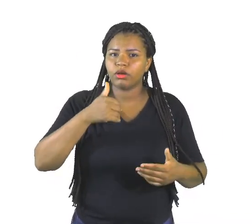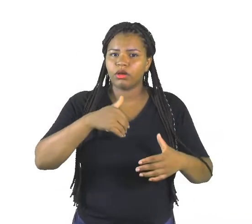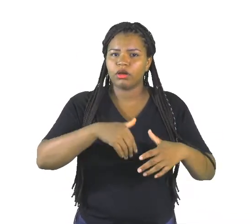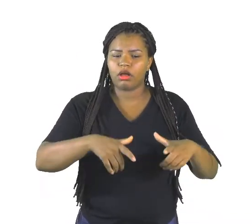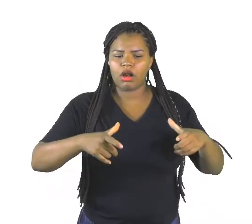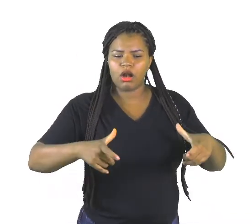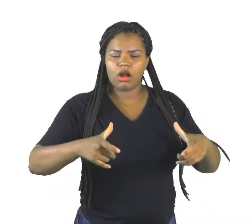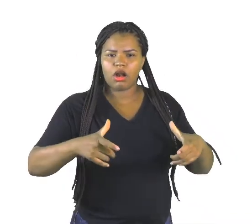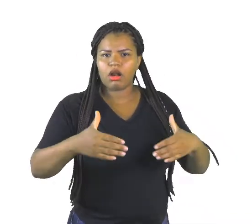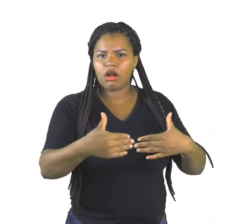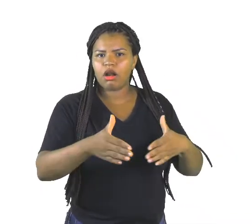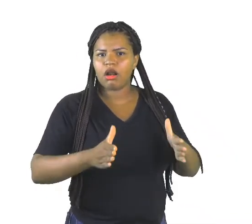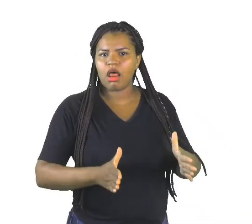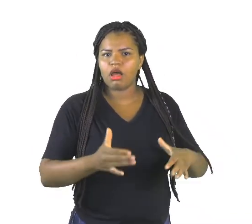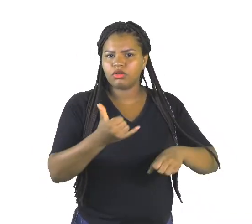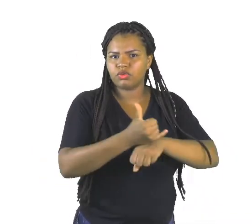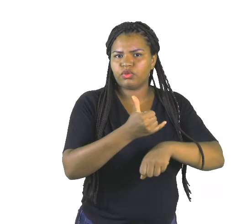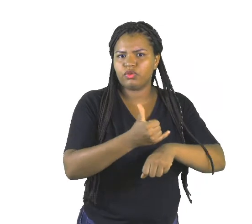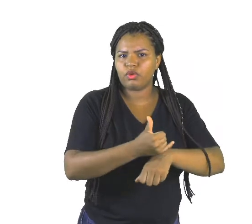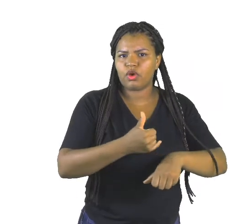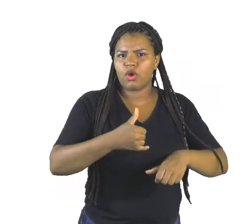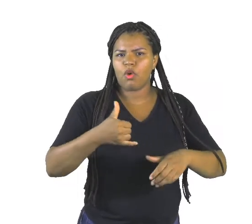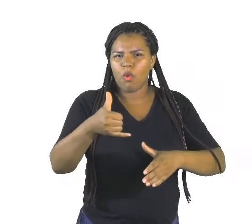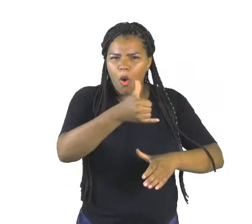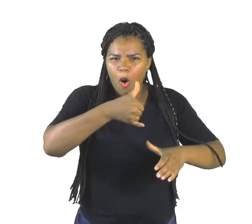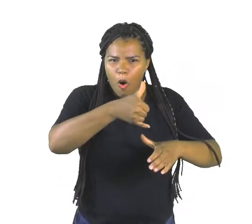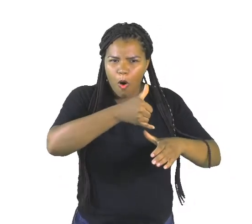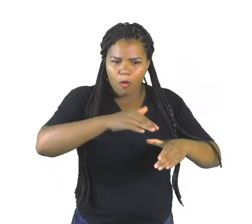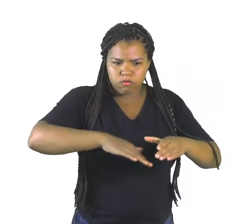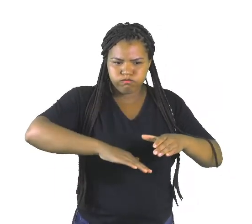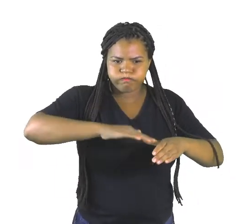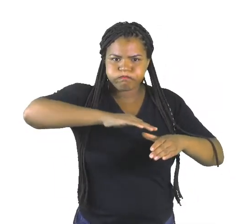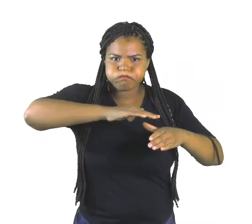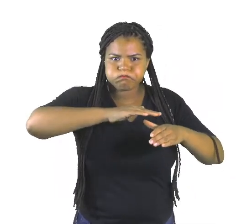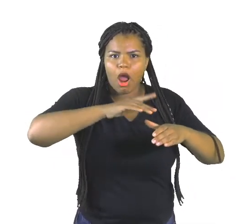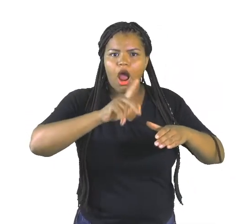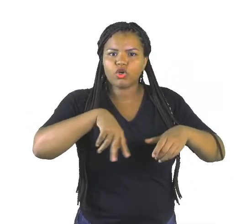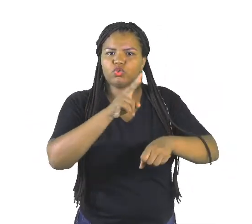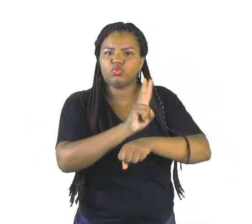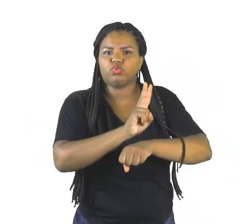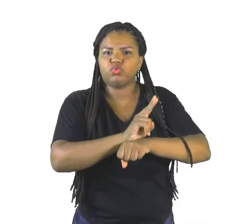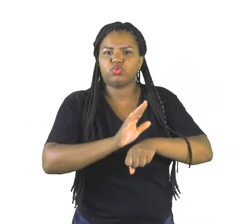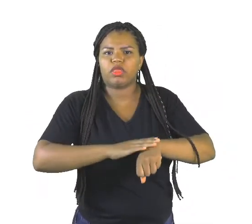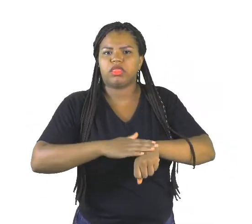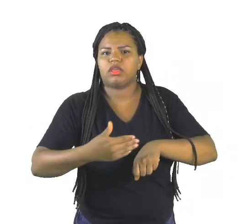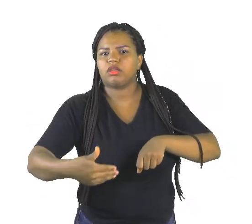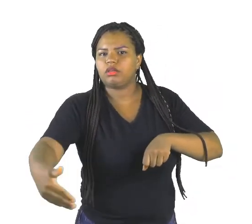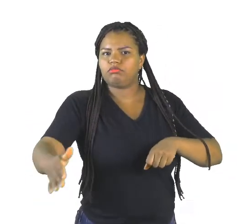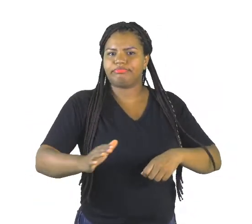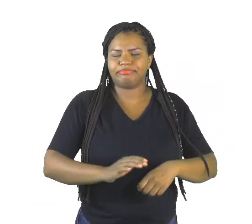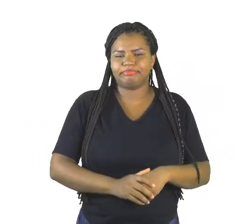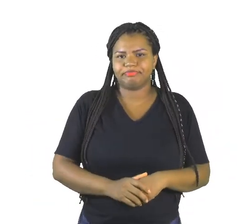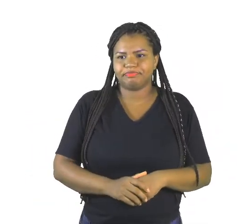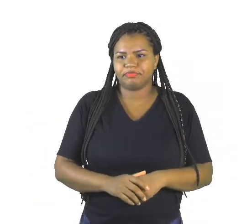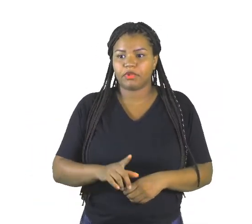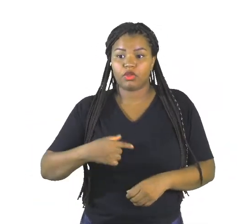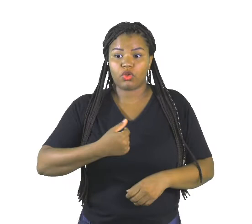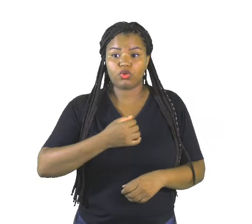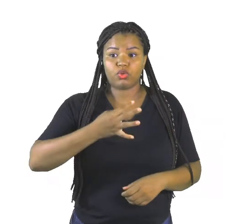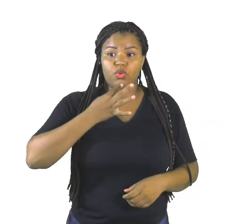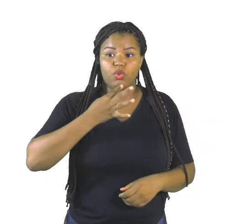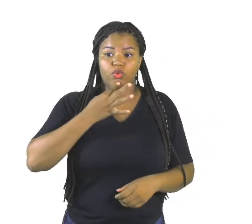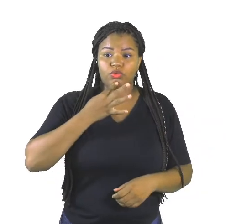latas com bastante óleo e assim ele era conservado por mais tempo. E o mais conhecido, né, por nós são